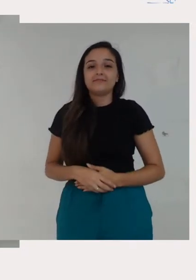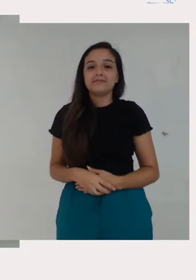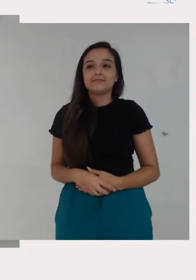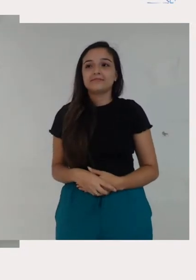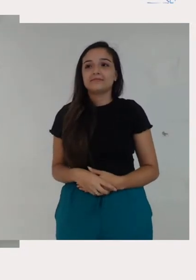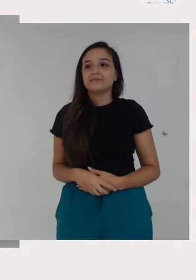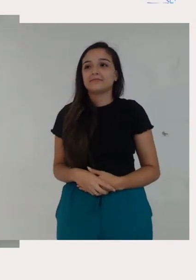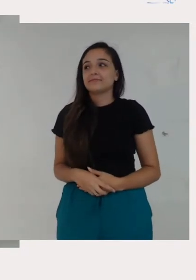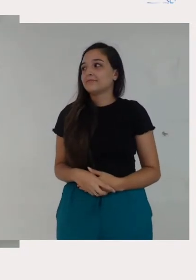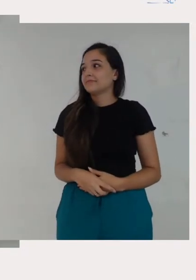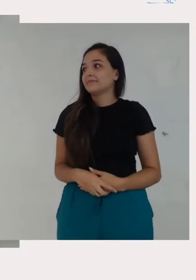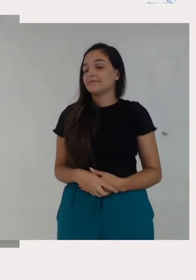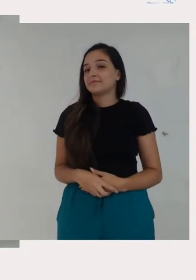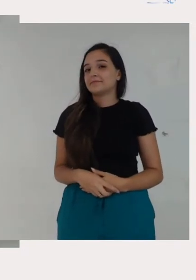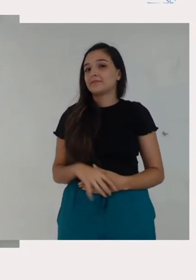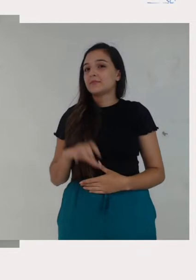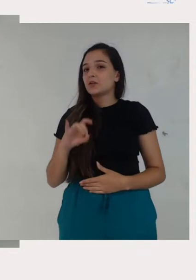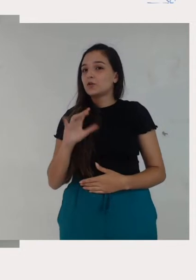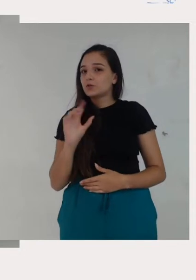Só um momento.